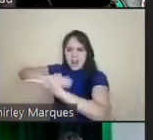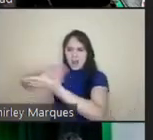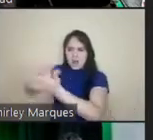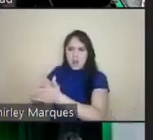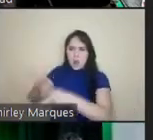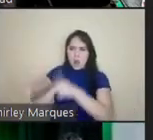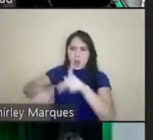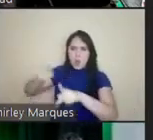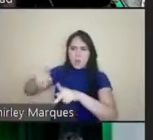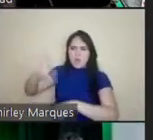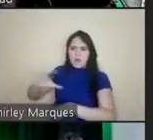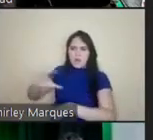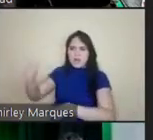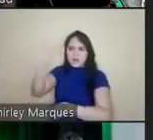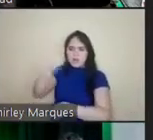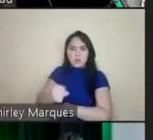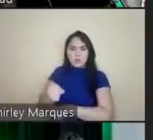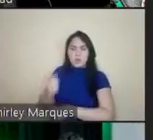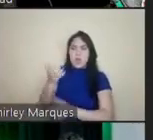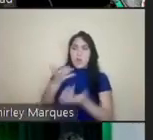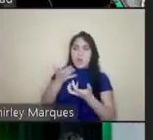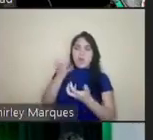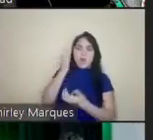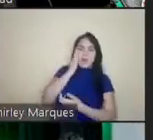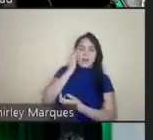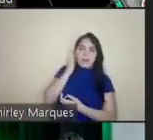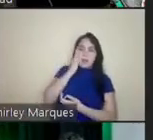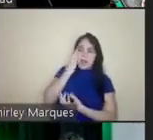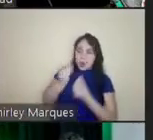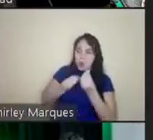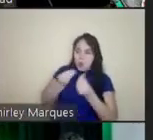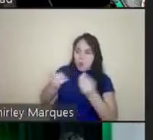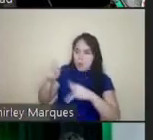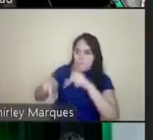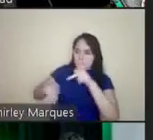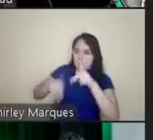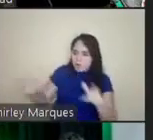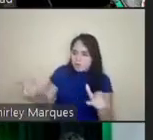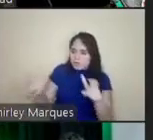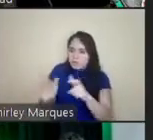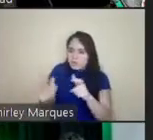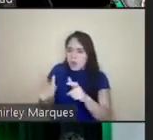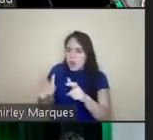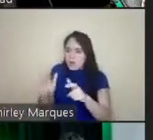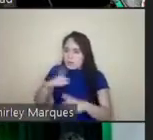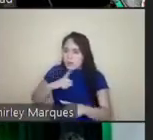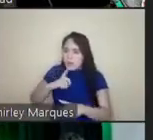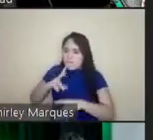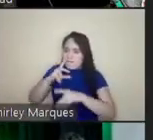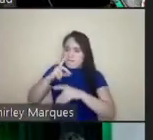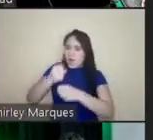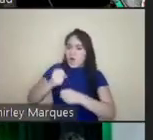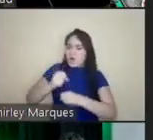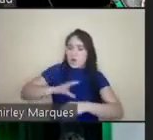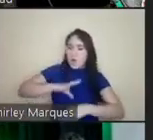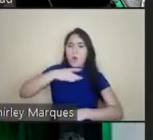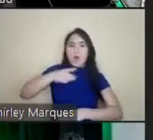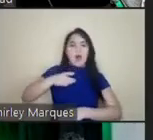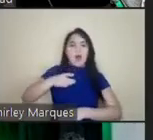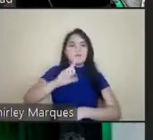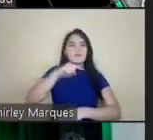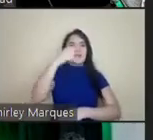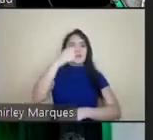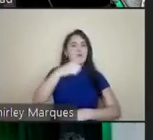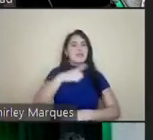que tamanho era esse. E aí, depois eu tenho um compadre que é daí, que é poeta, e ele me contava